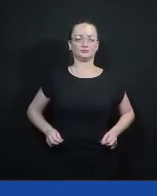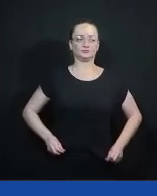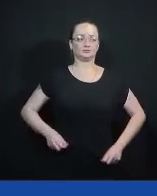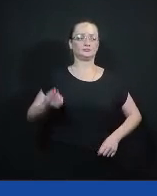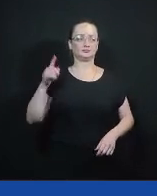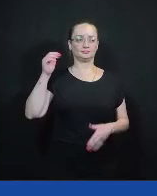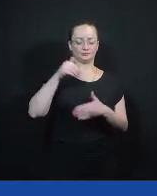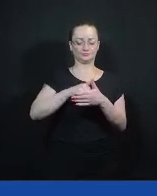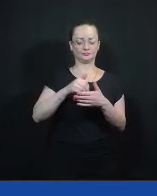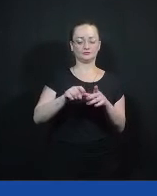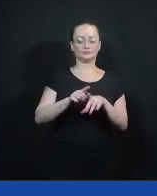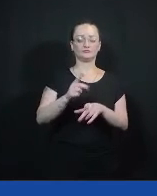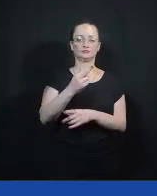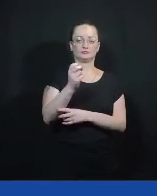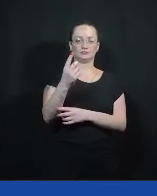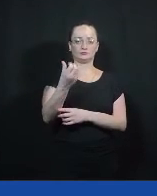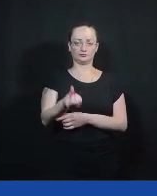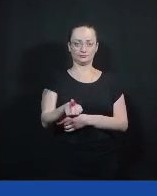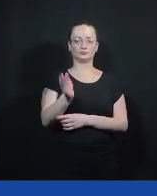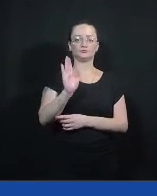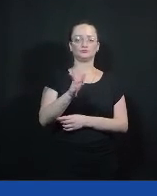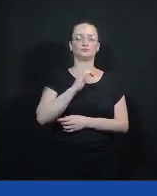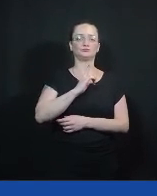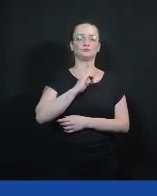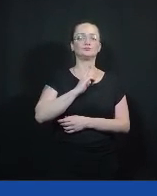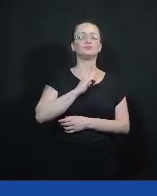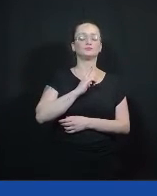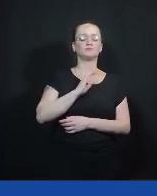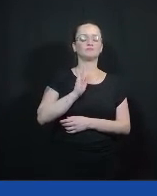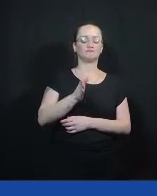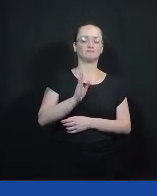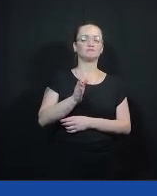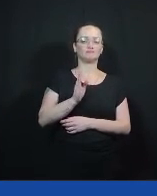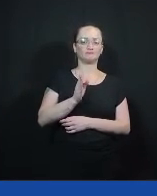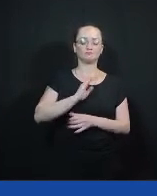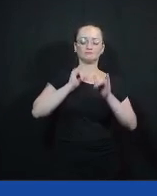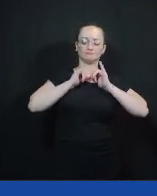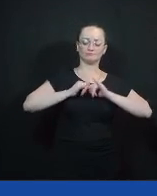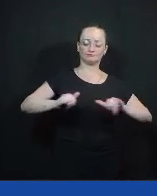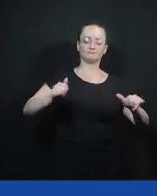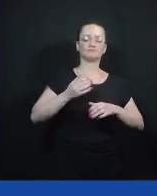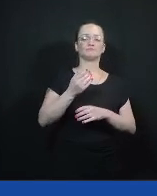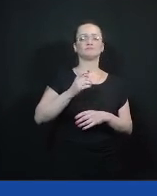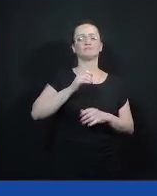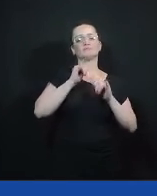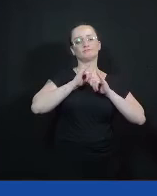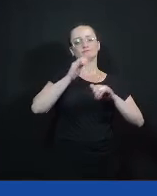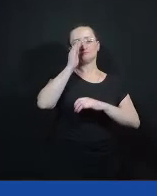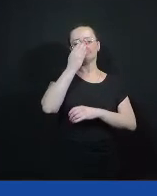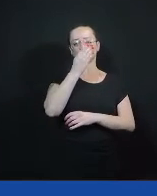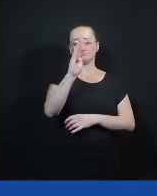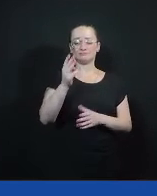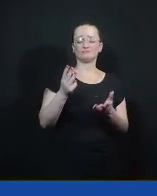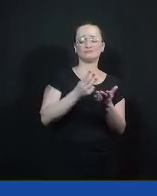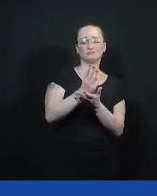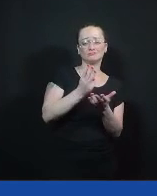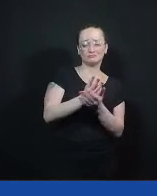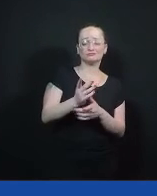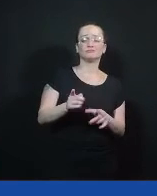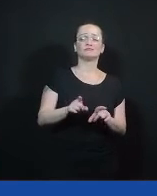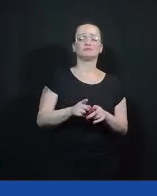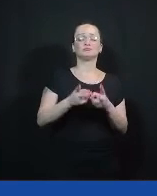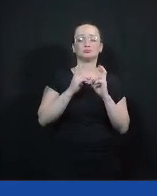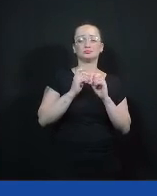mesmo em 2016 já havia muito disso, de disseminação de informações via grupo de WhatsApp. A